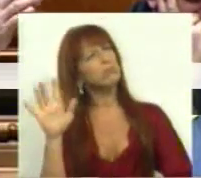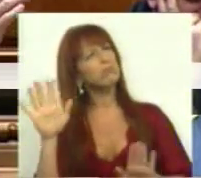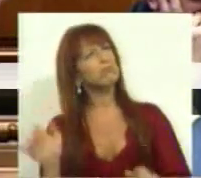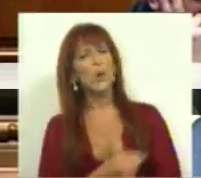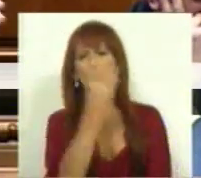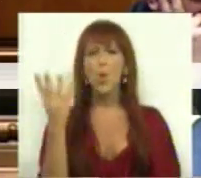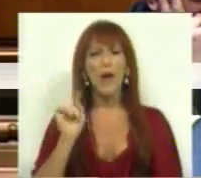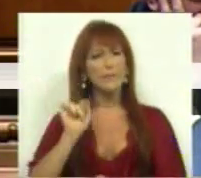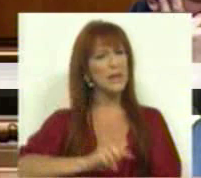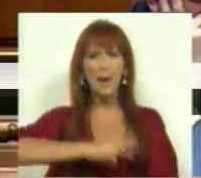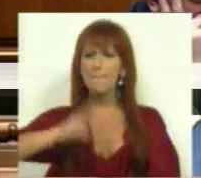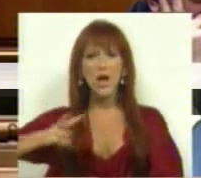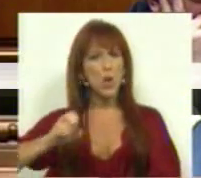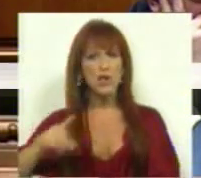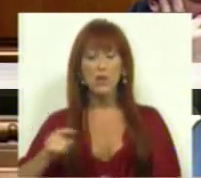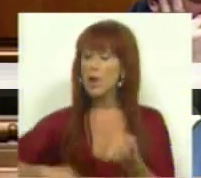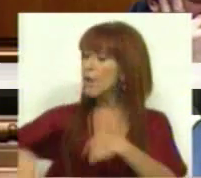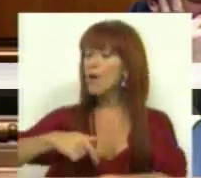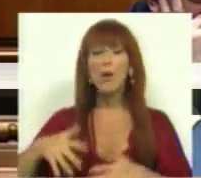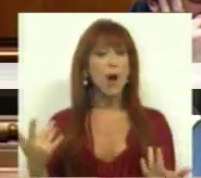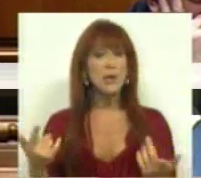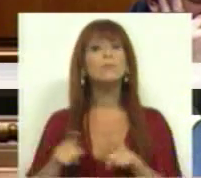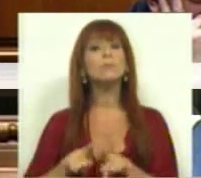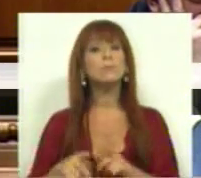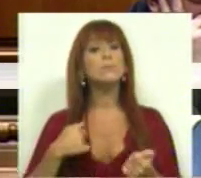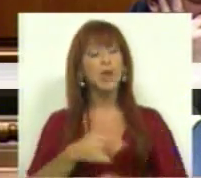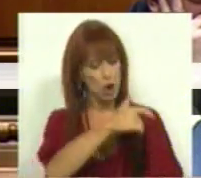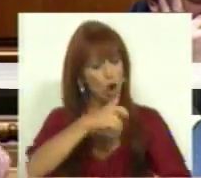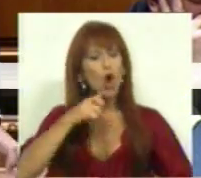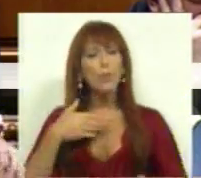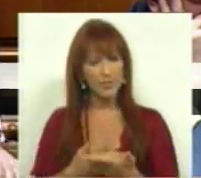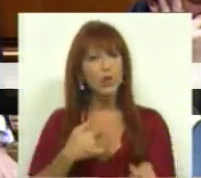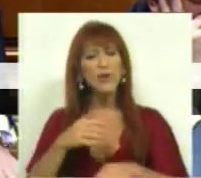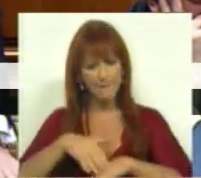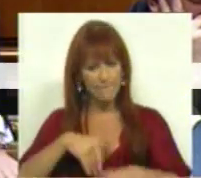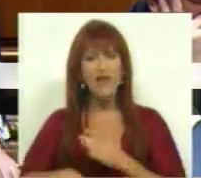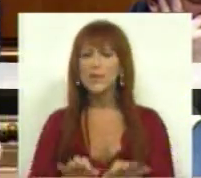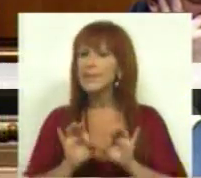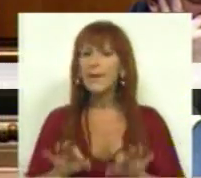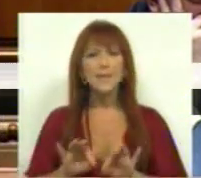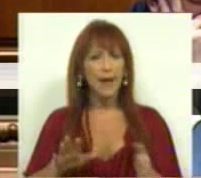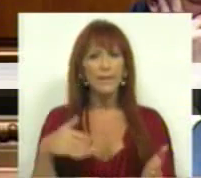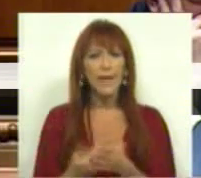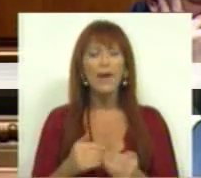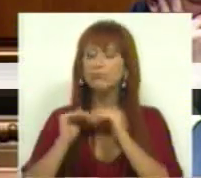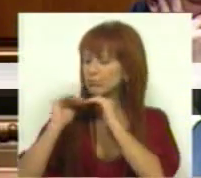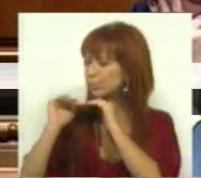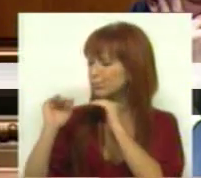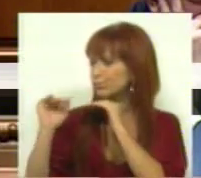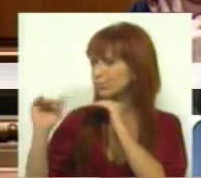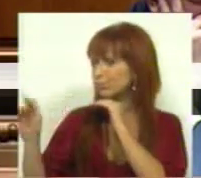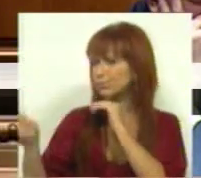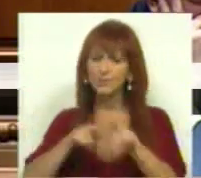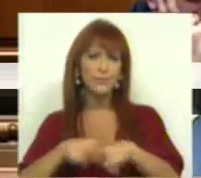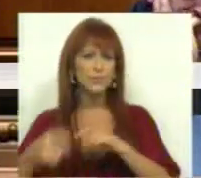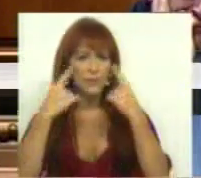os 4 mil milhões de euros que nós nos comprometemos a fazer, de modo a dar sustentabilidade